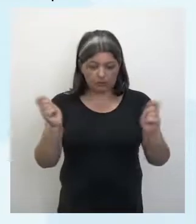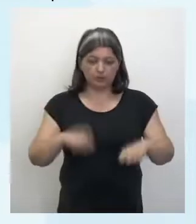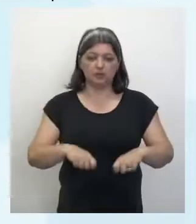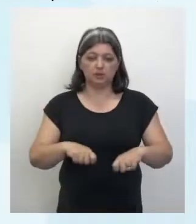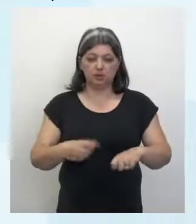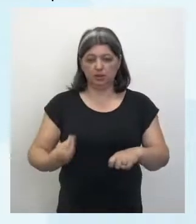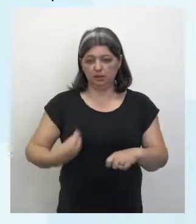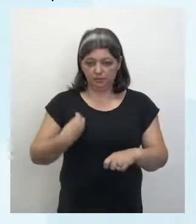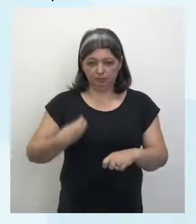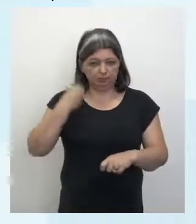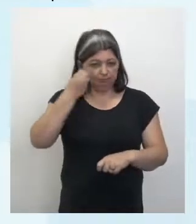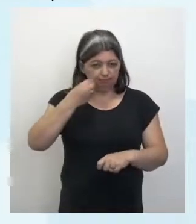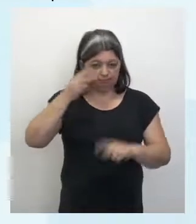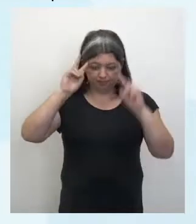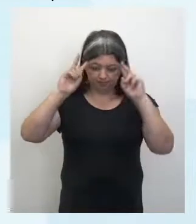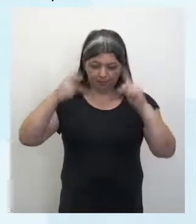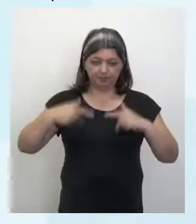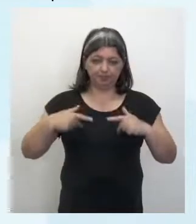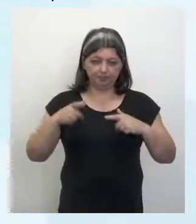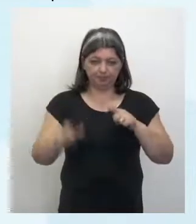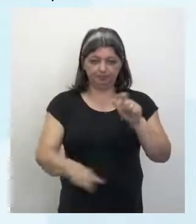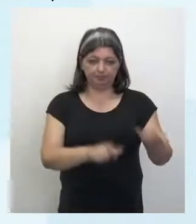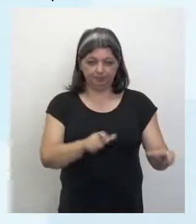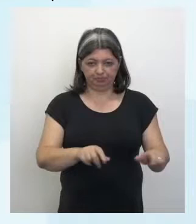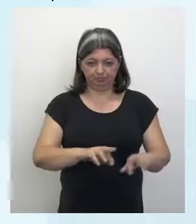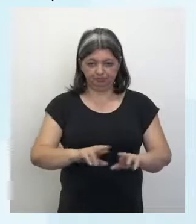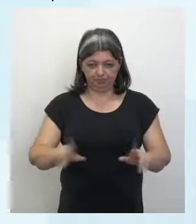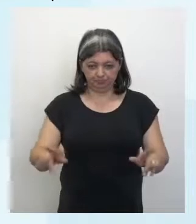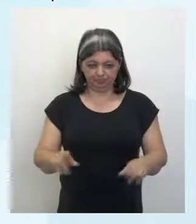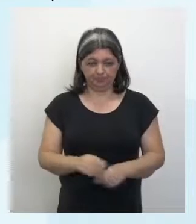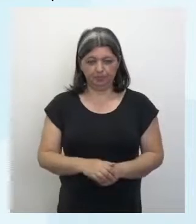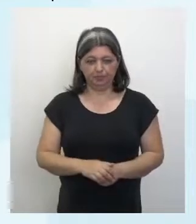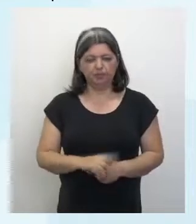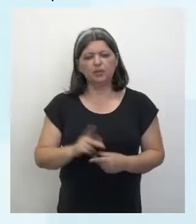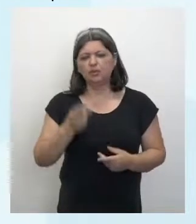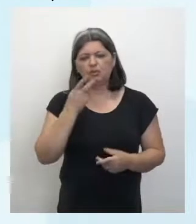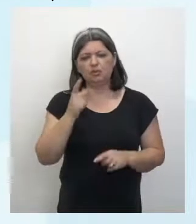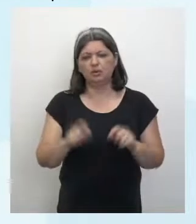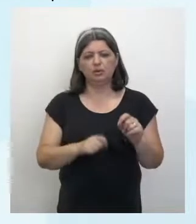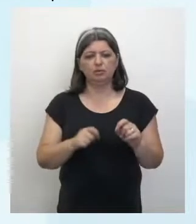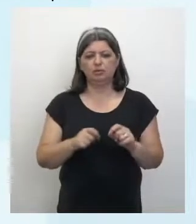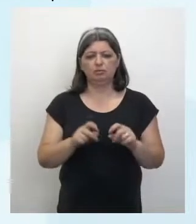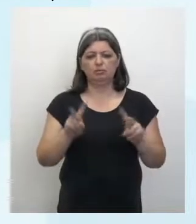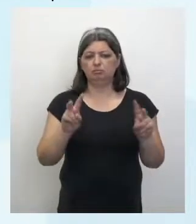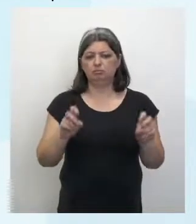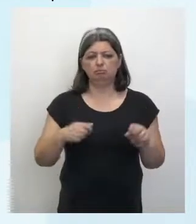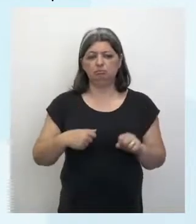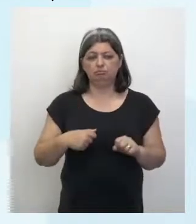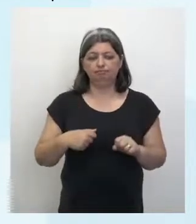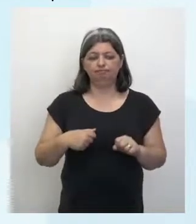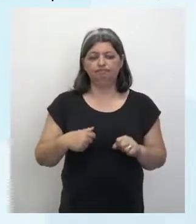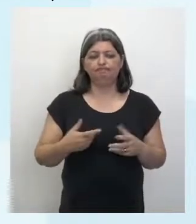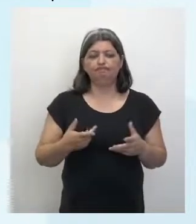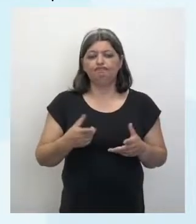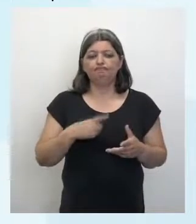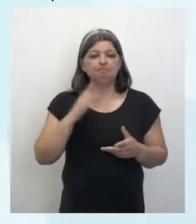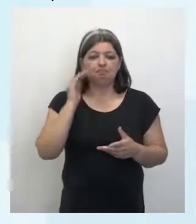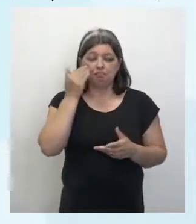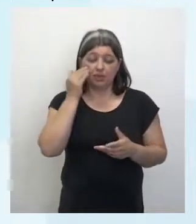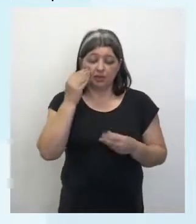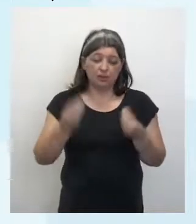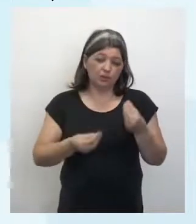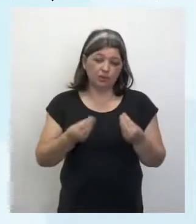essa experiência que é de ser humano. Então, quando falamos isso, quando afirmamos essa questão, nós já estamos o quê? dando a entender que